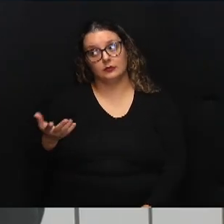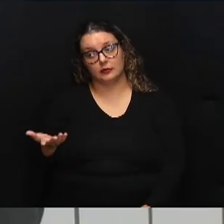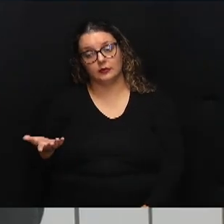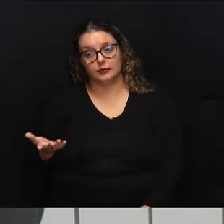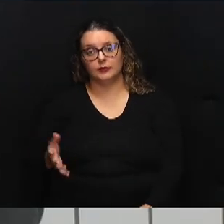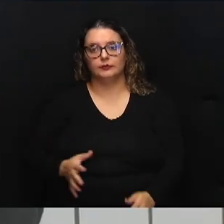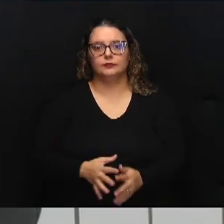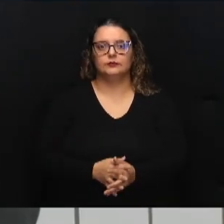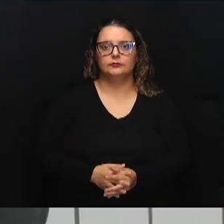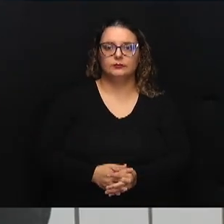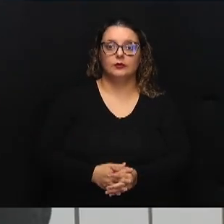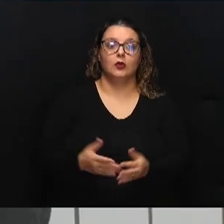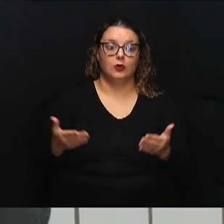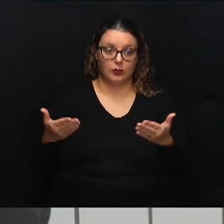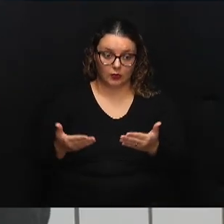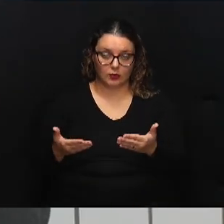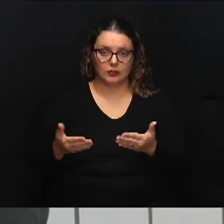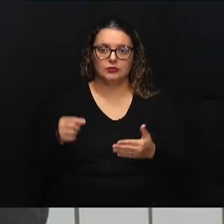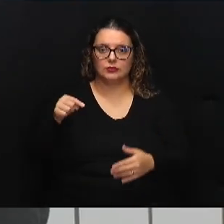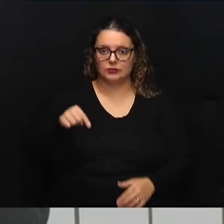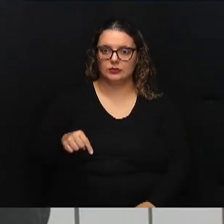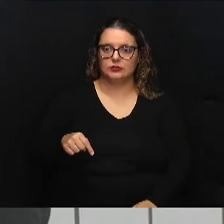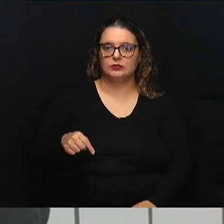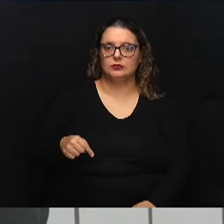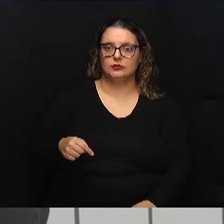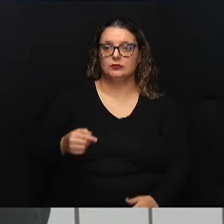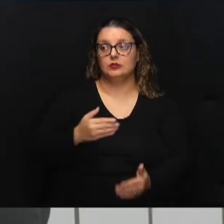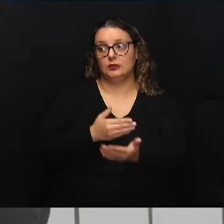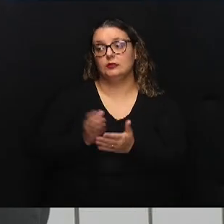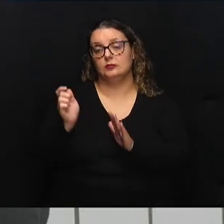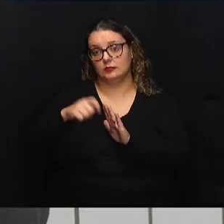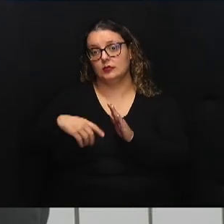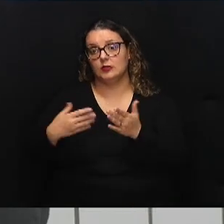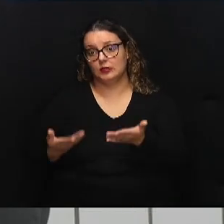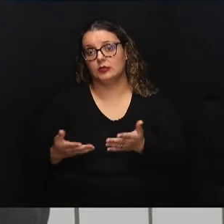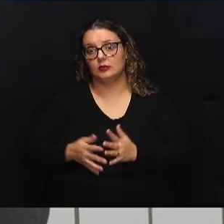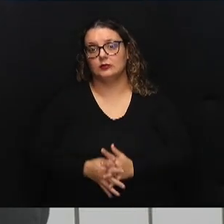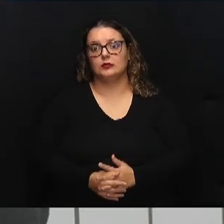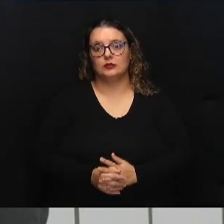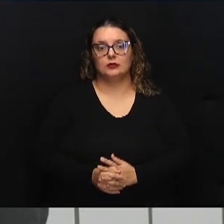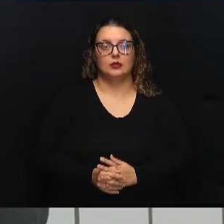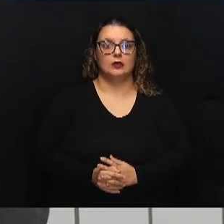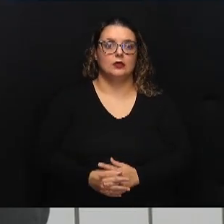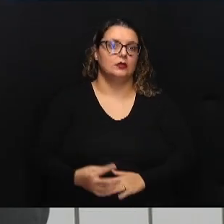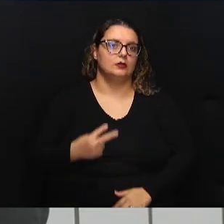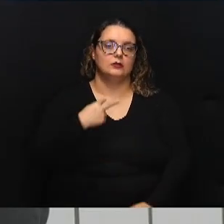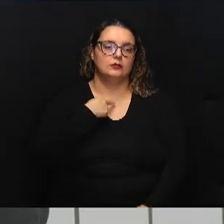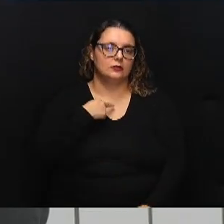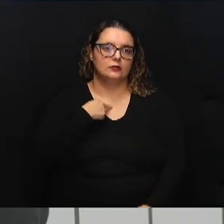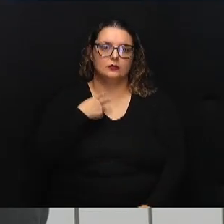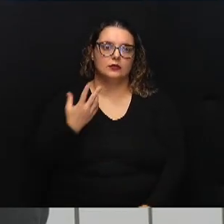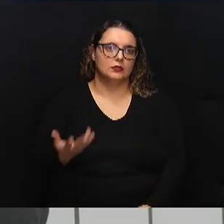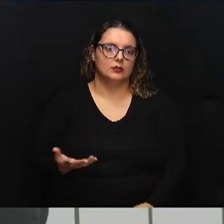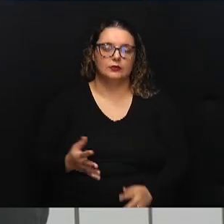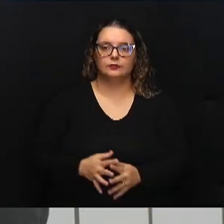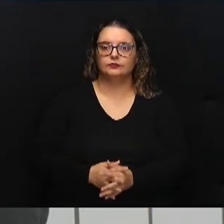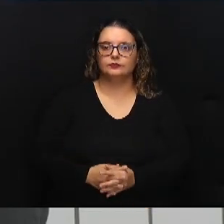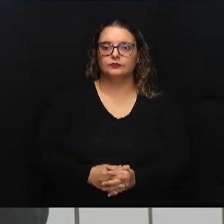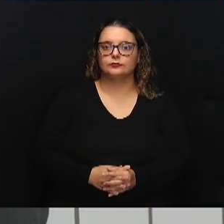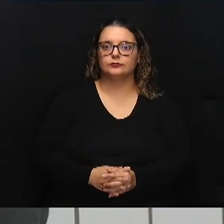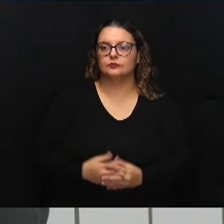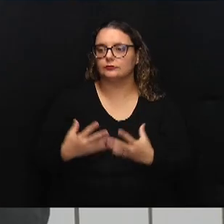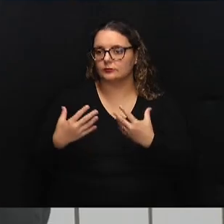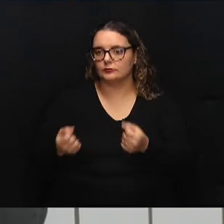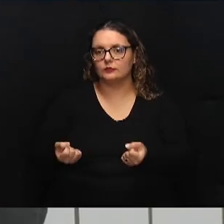isso, hoje, isso vai passar a valer, né? Hoje você não vai poder mais demitir a pessoa de